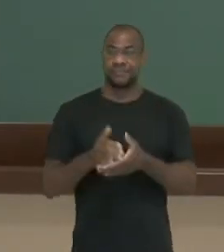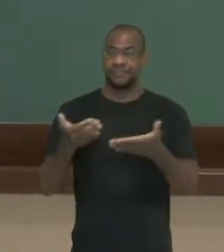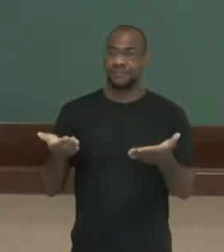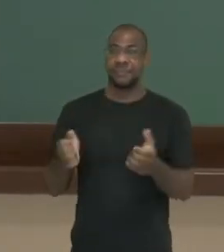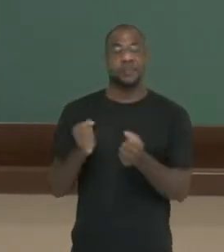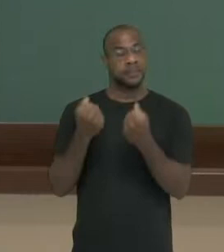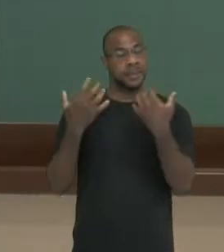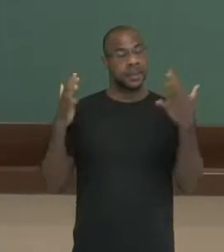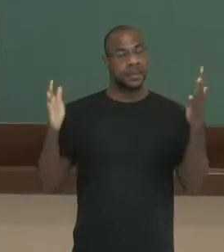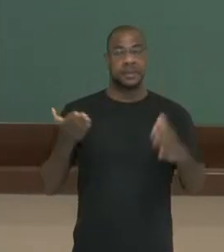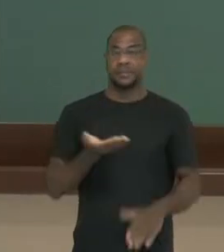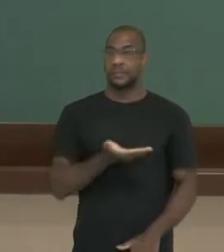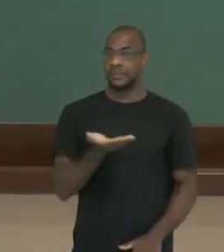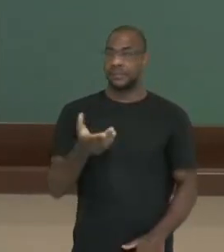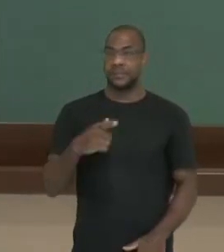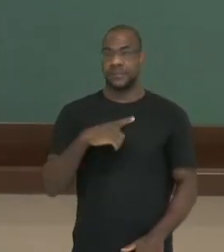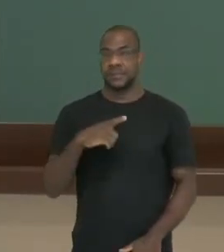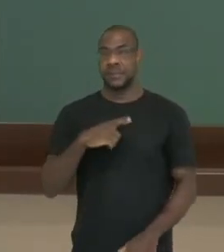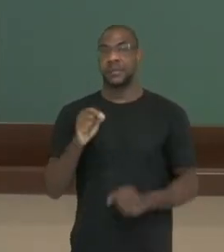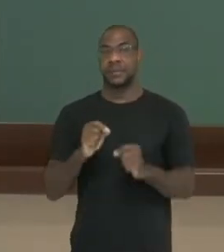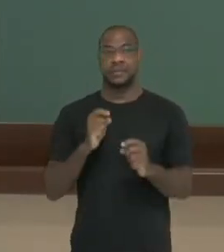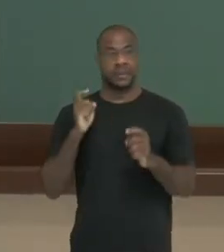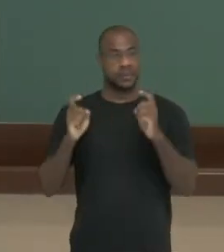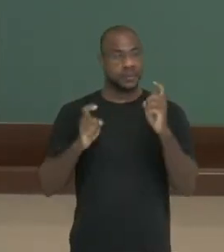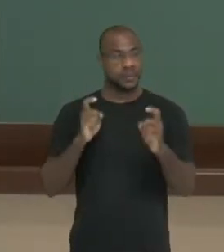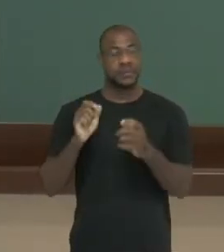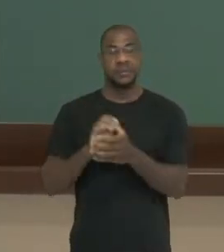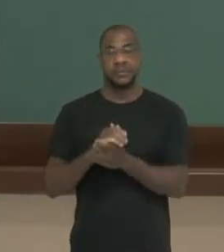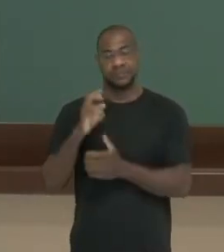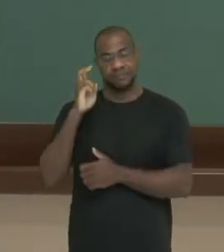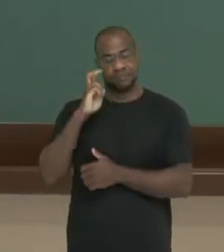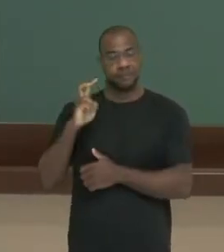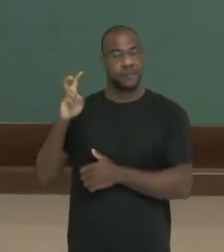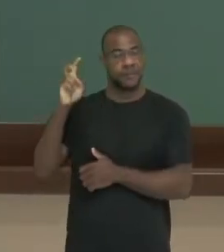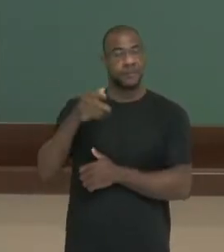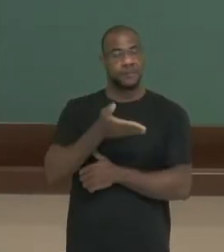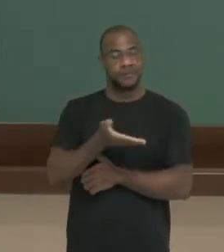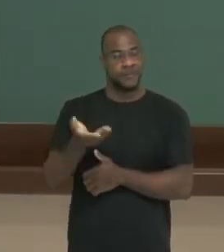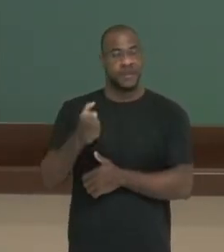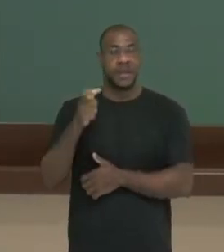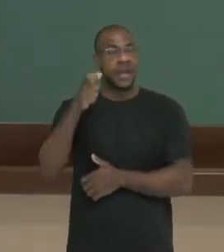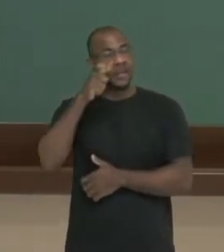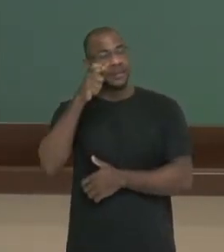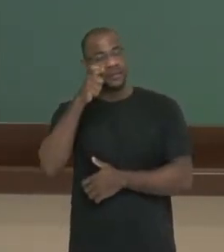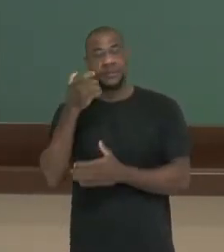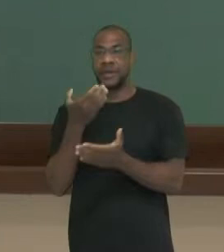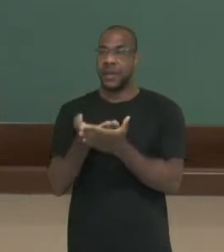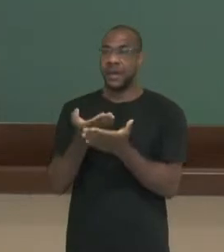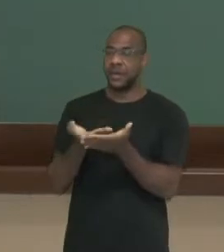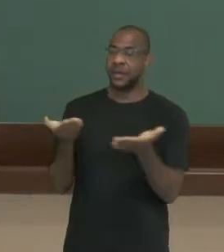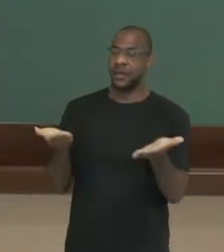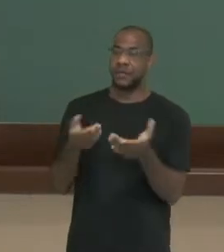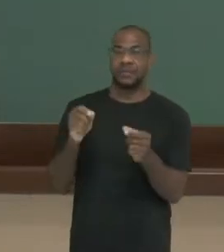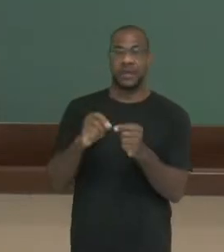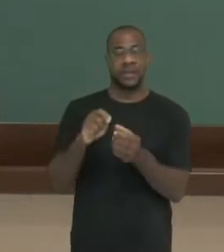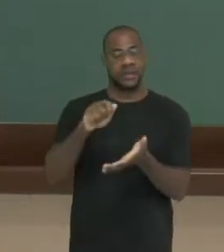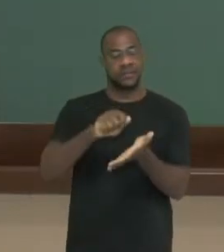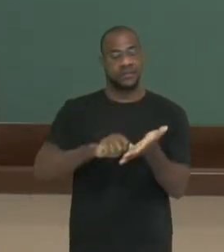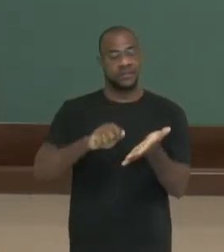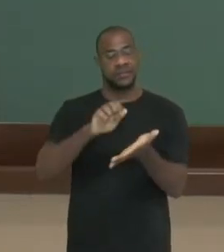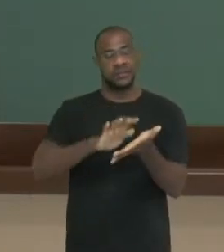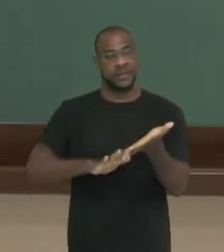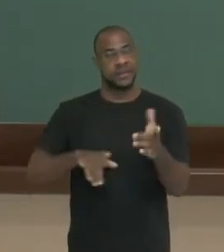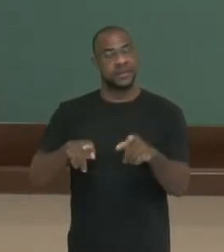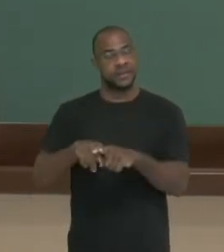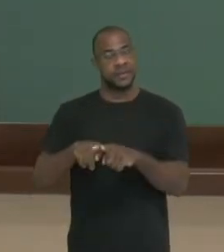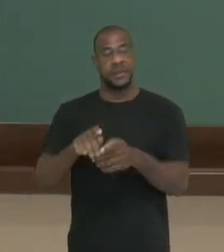parabenizo a vocês por estarem aí preocupados com o intelecto de vocês, assistindo as videoaulas e fazendo as atividades, né? Isso mostra